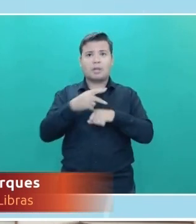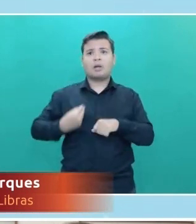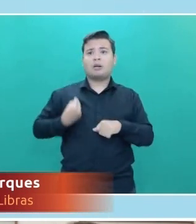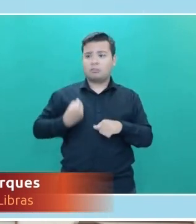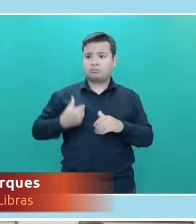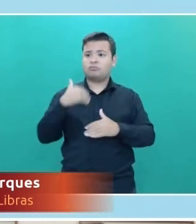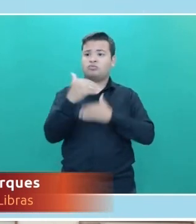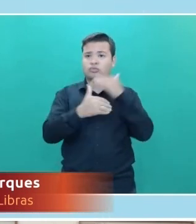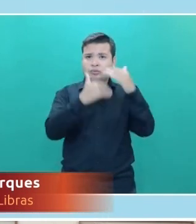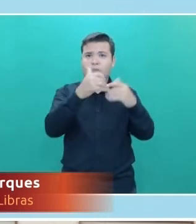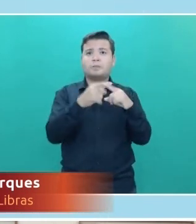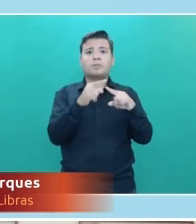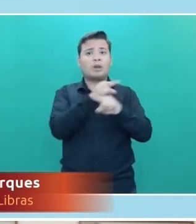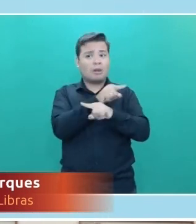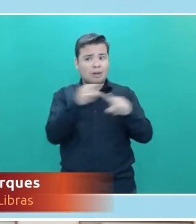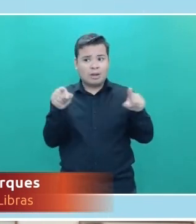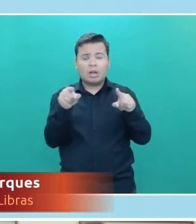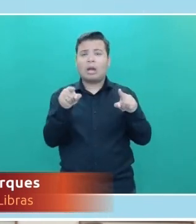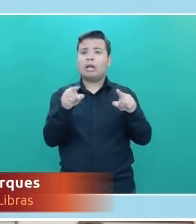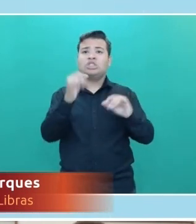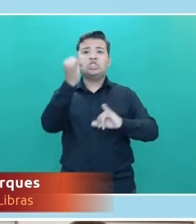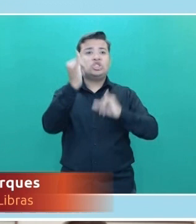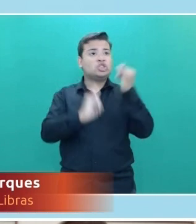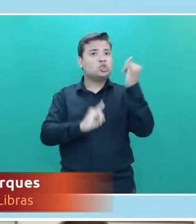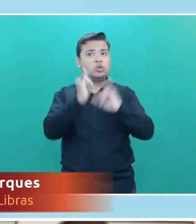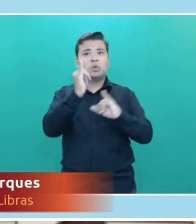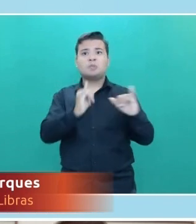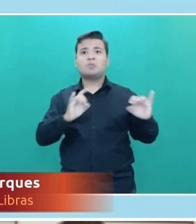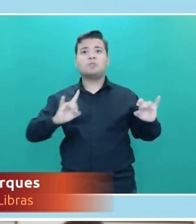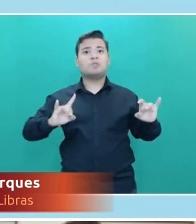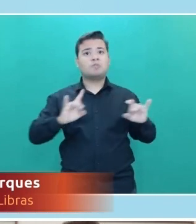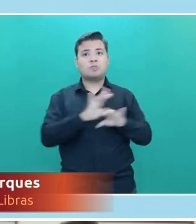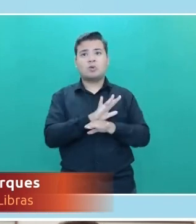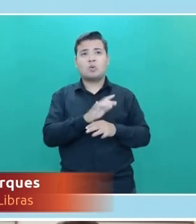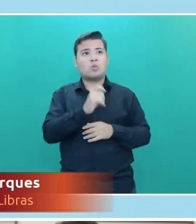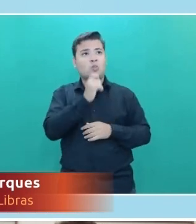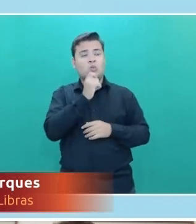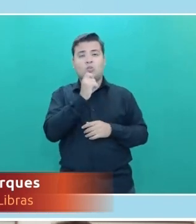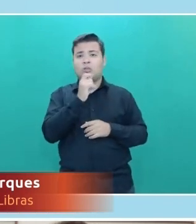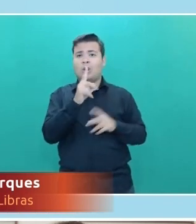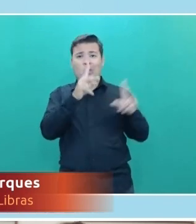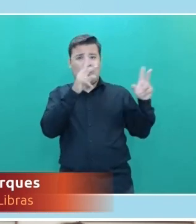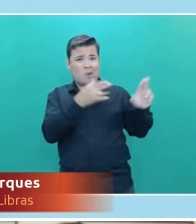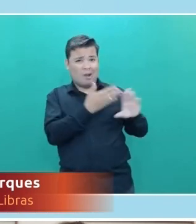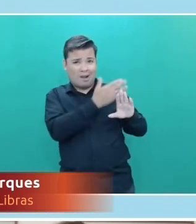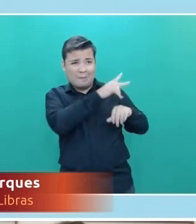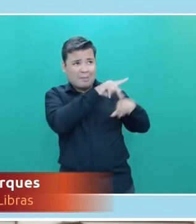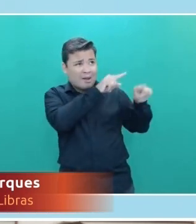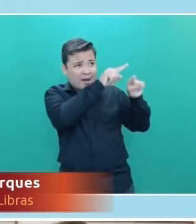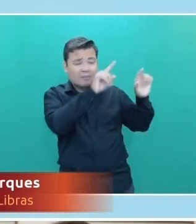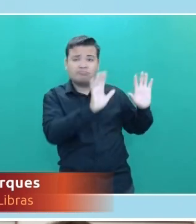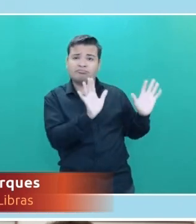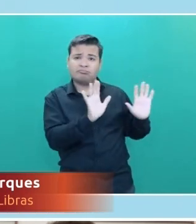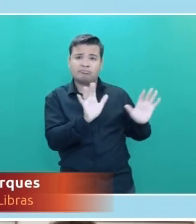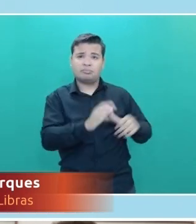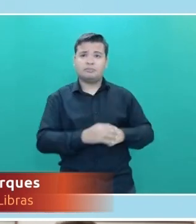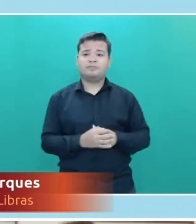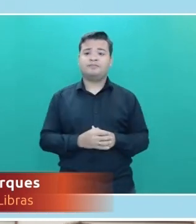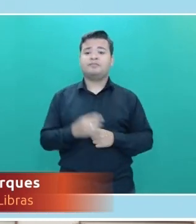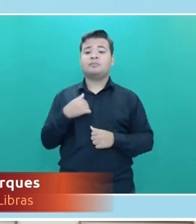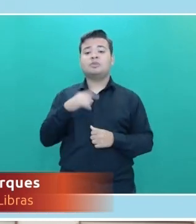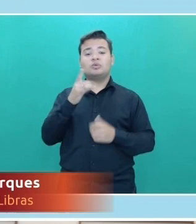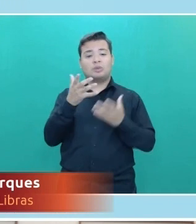não tiveram toda a industrialização e a poluição que os outros países fizeram. Então, eu só queria fazer